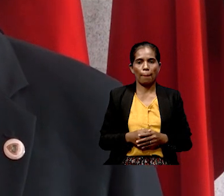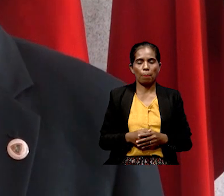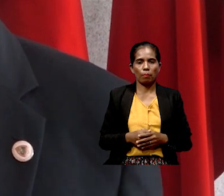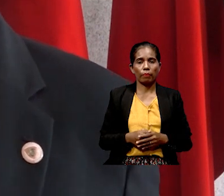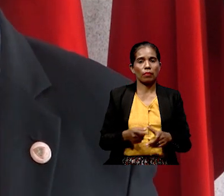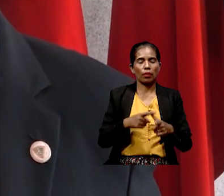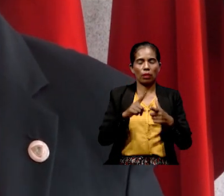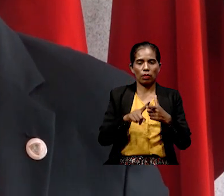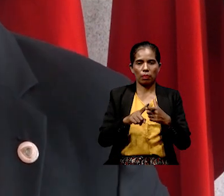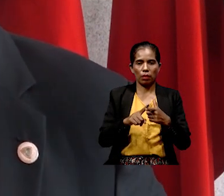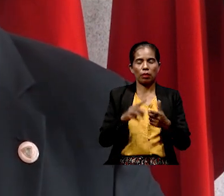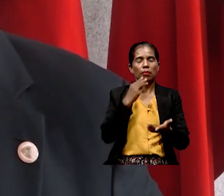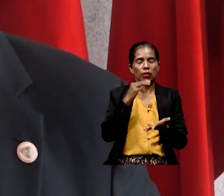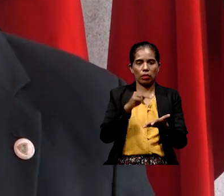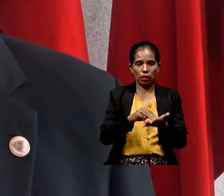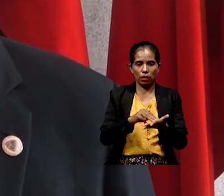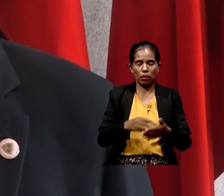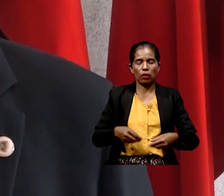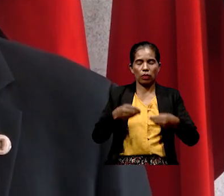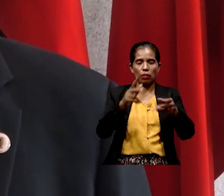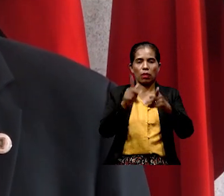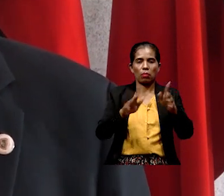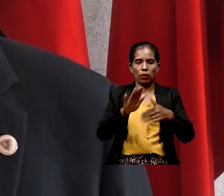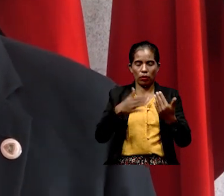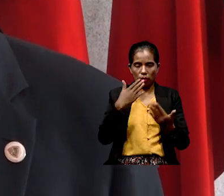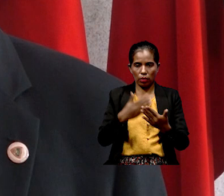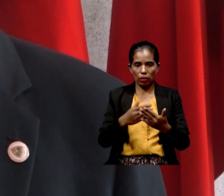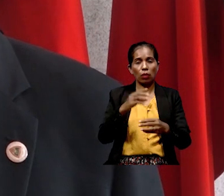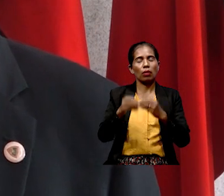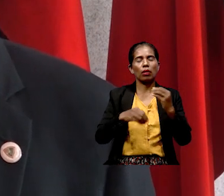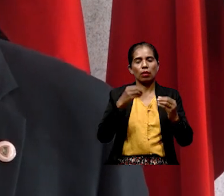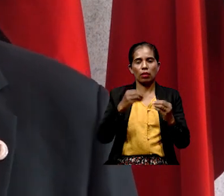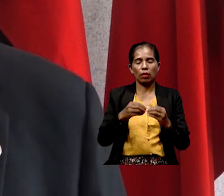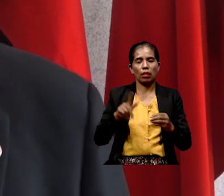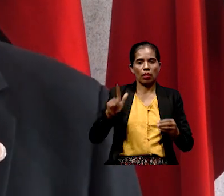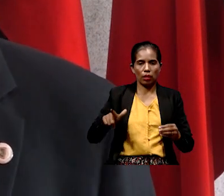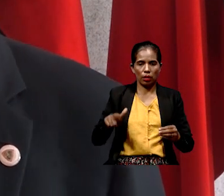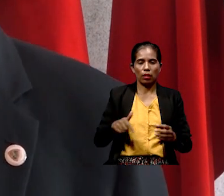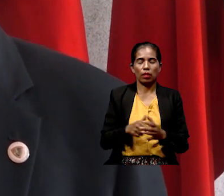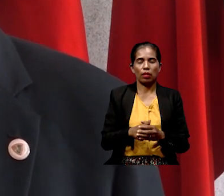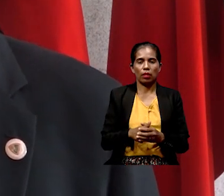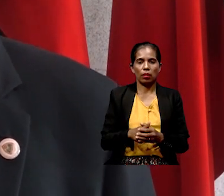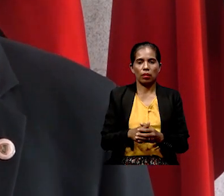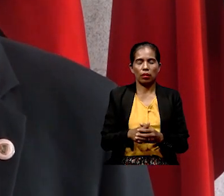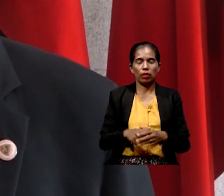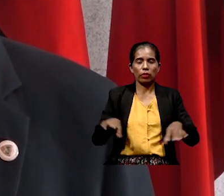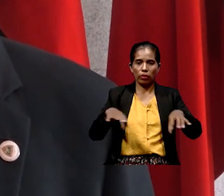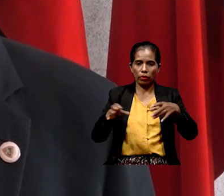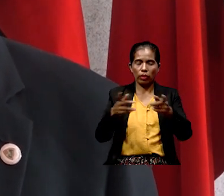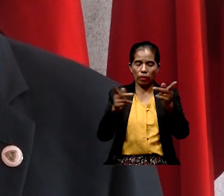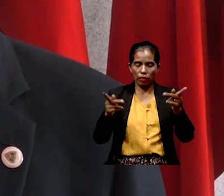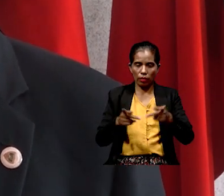Depois oi alia meno ne bae foba empossado sira kata o sira ia kampu tem que assume